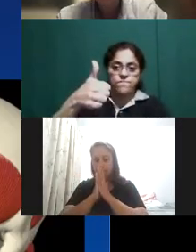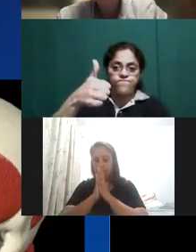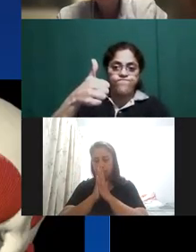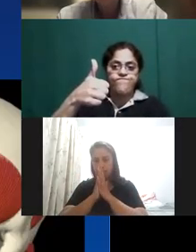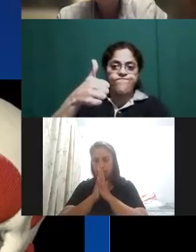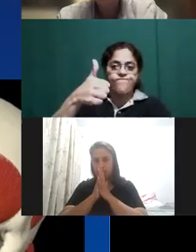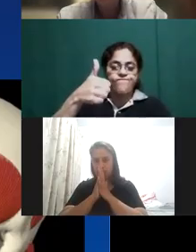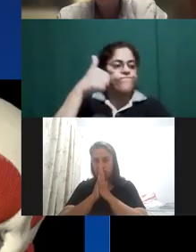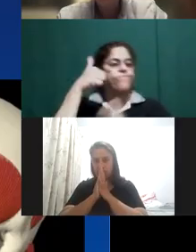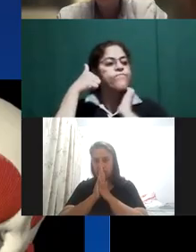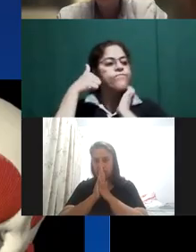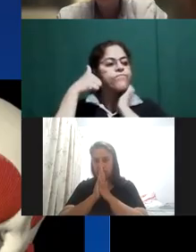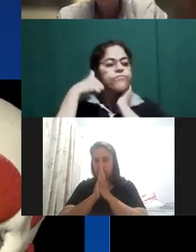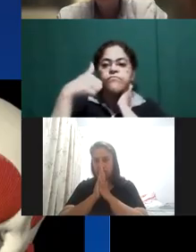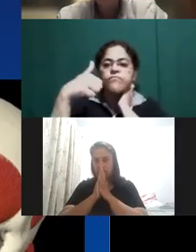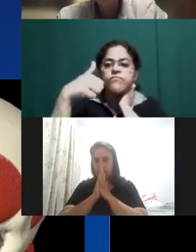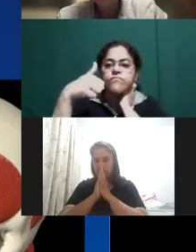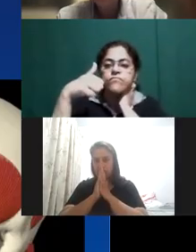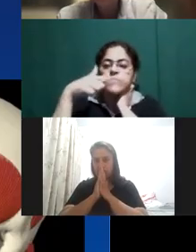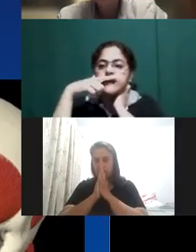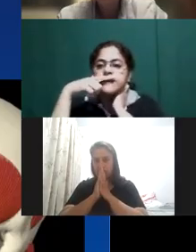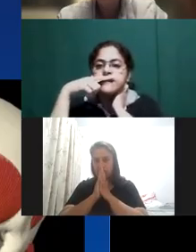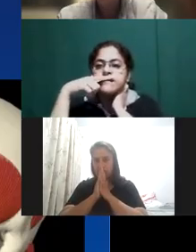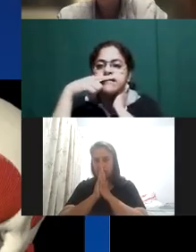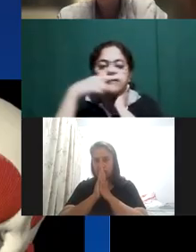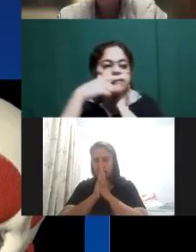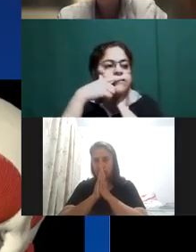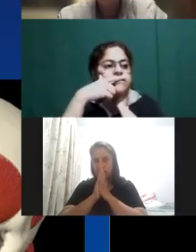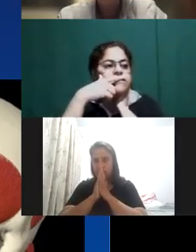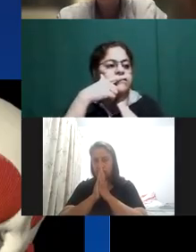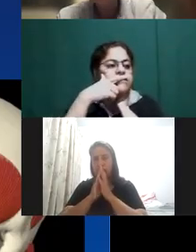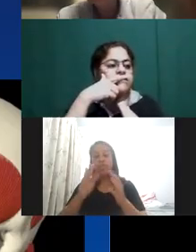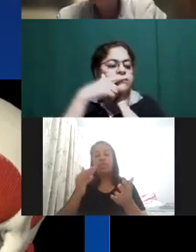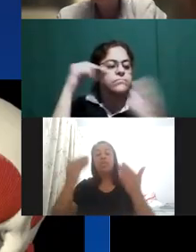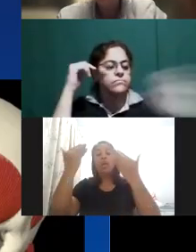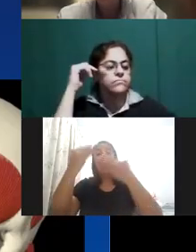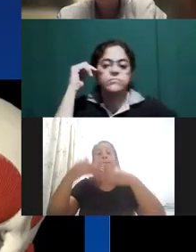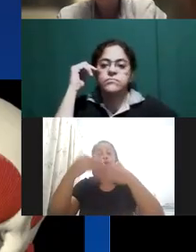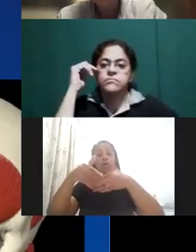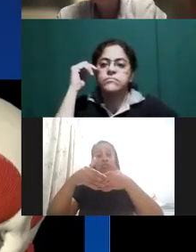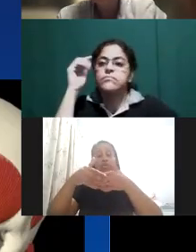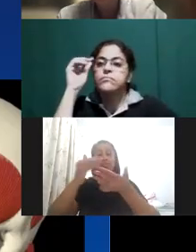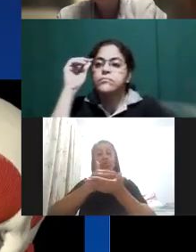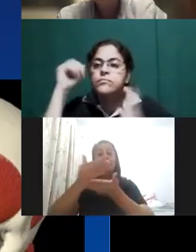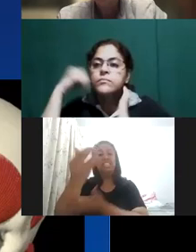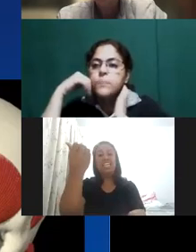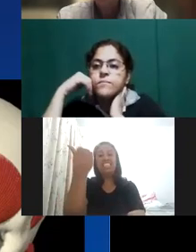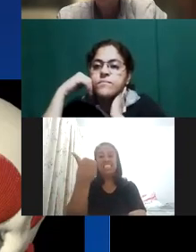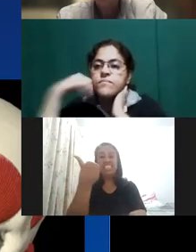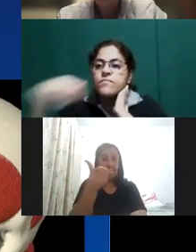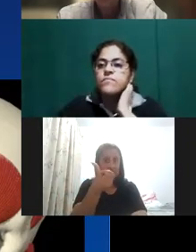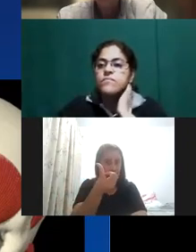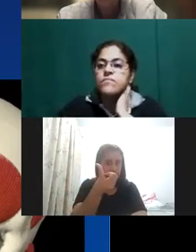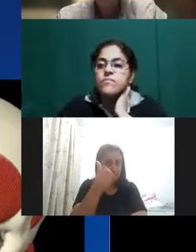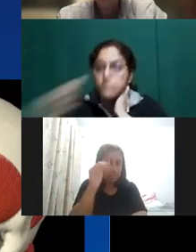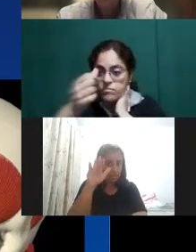Vocês Aí pode teriam entregar tempo? até que horas? Maravilhoso. Que aí vocês ficam 4 horas para fazer a prova. Até as 10, se vocês quiserem. Eu acho melhor, pessoal,